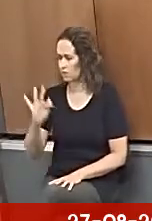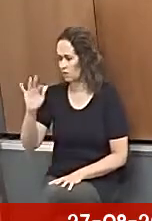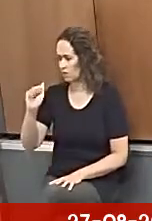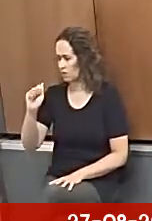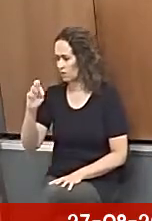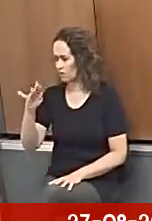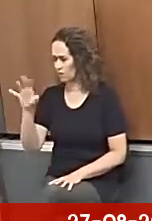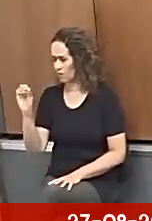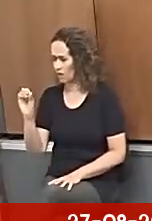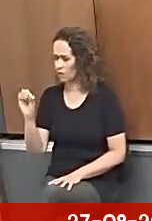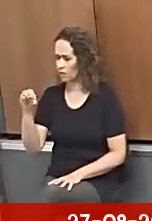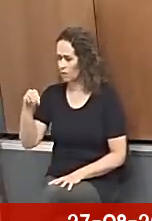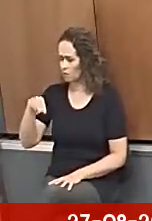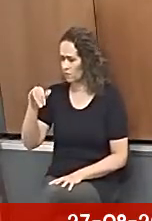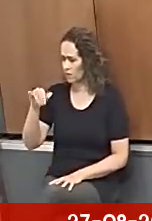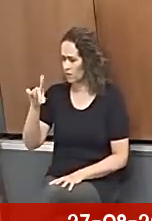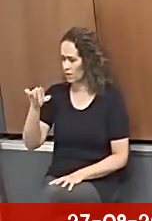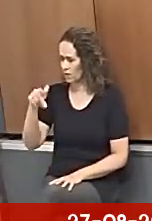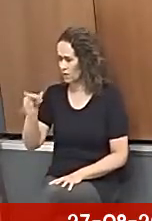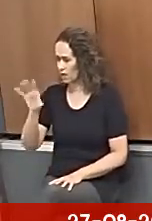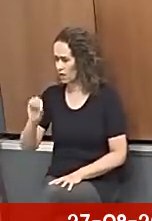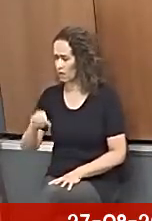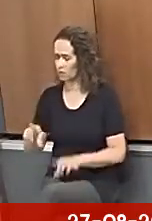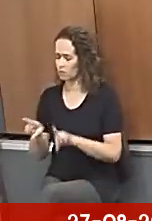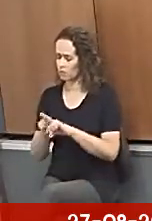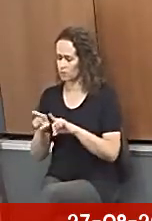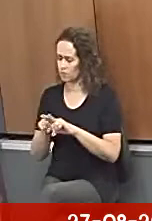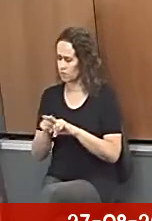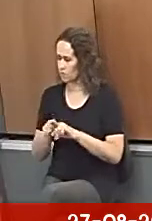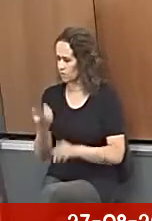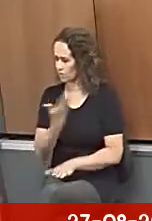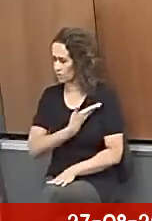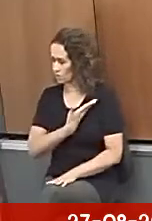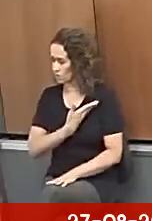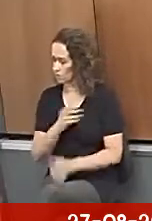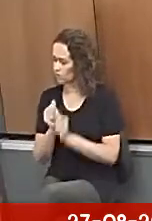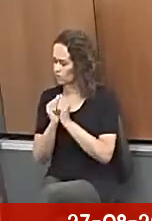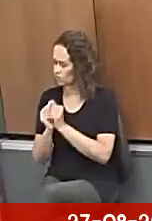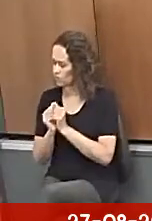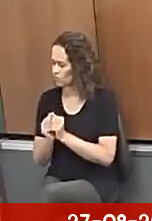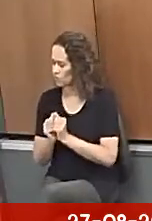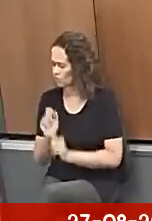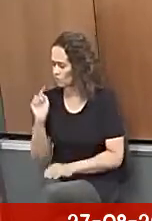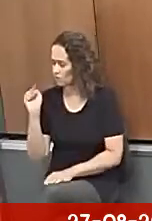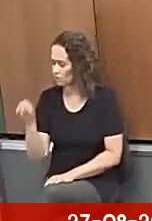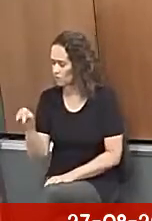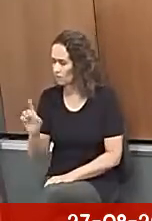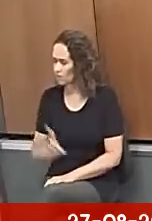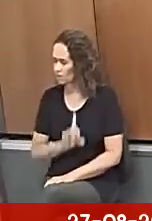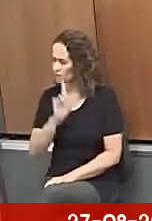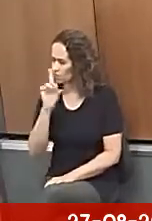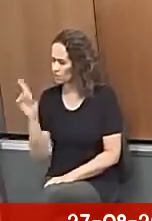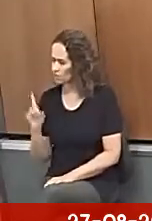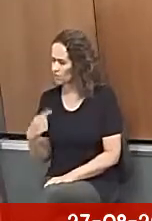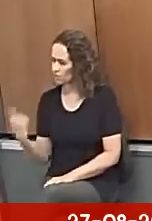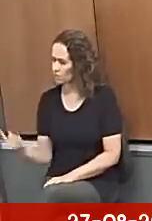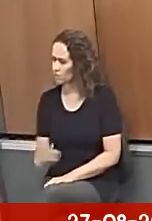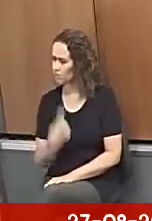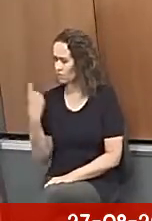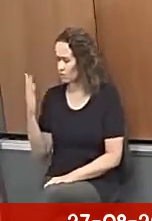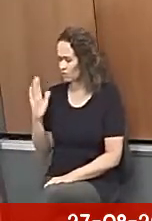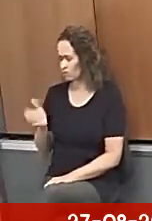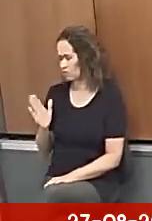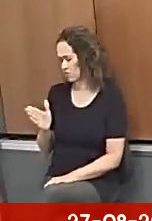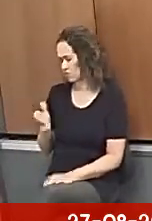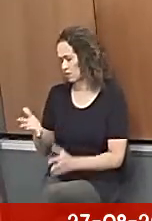juntamente com nossos amigos do voluntariado cozer social naquele dia nós estávamos propiciando a entrada o